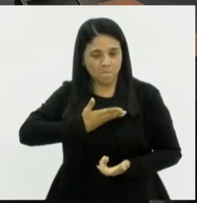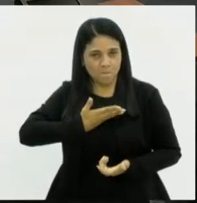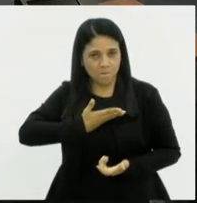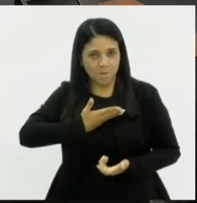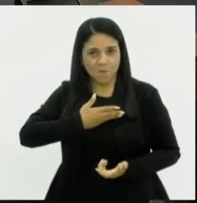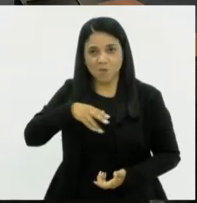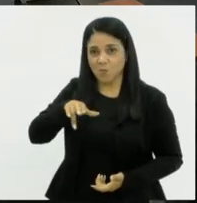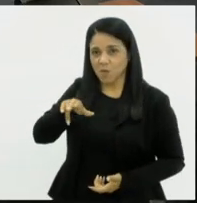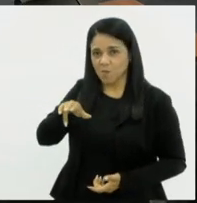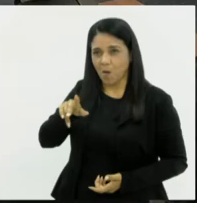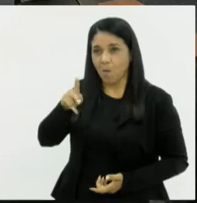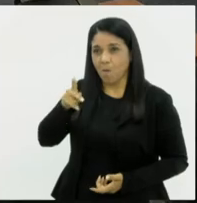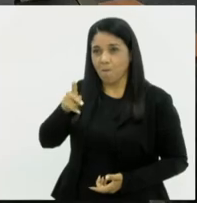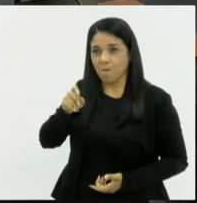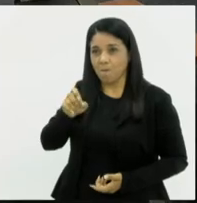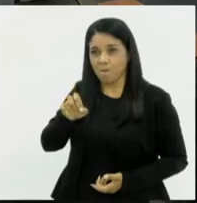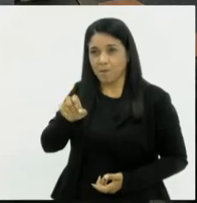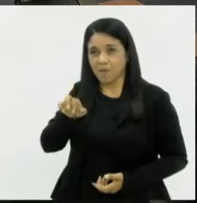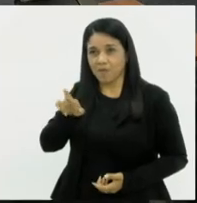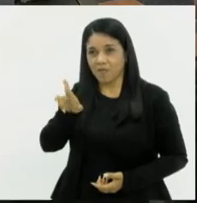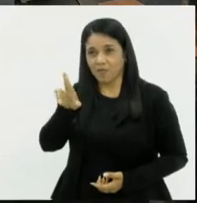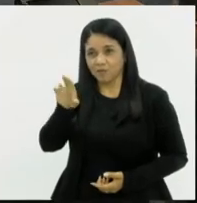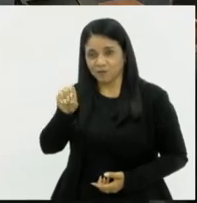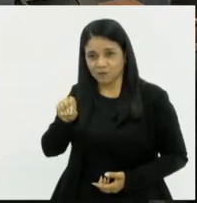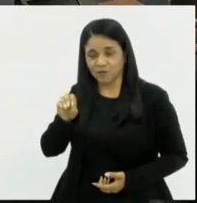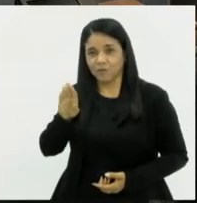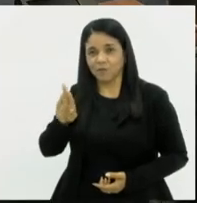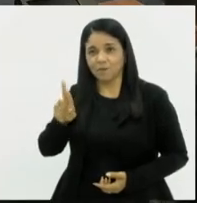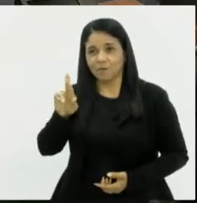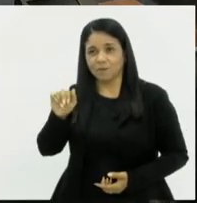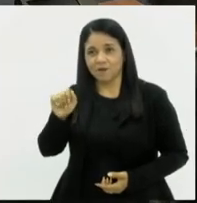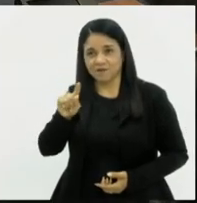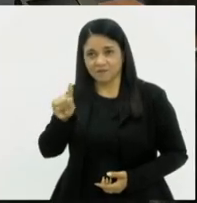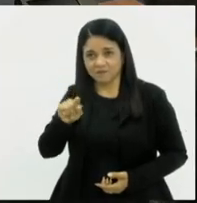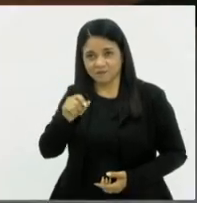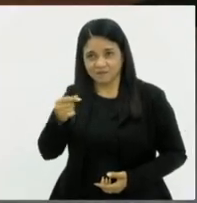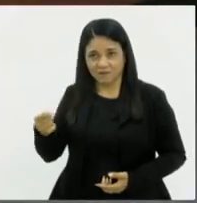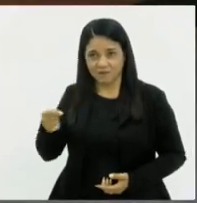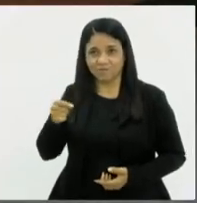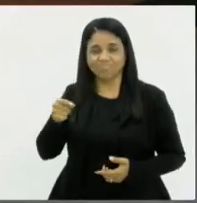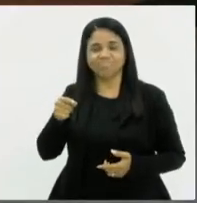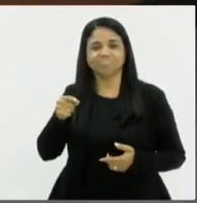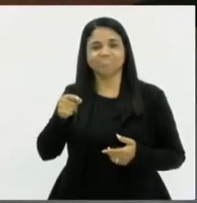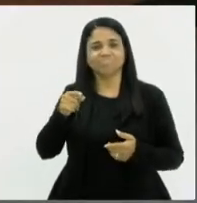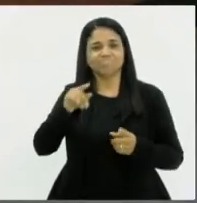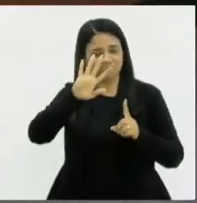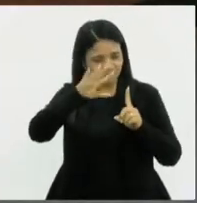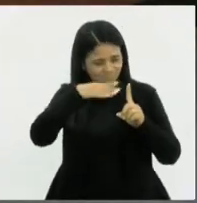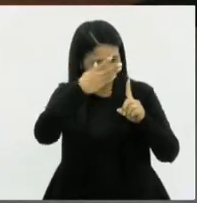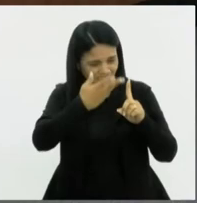deputado Pedro Brazão, por essa atitude de fazer essa justa homenagem.